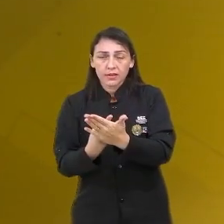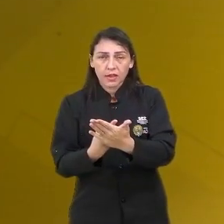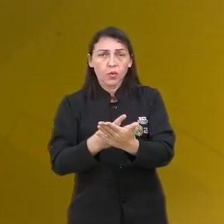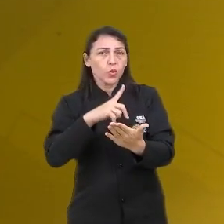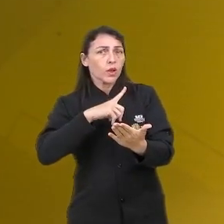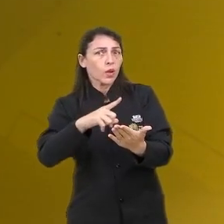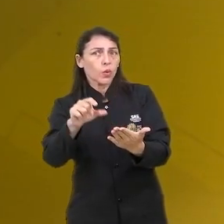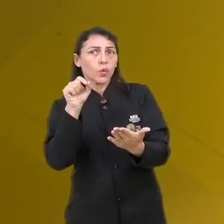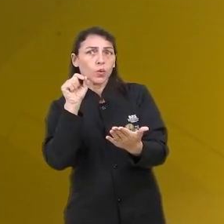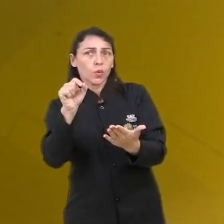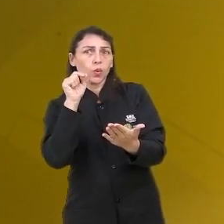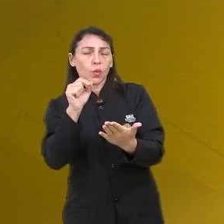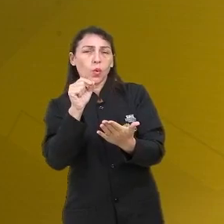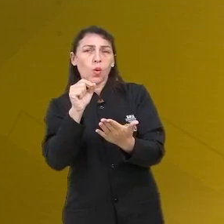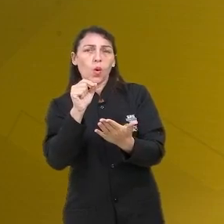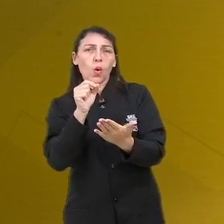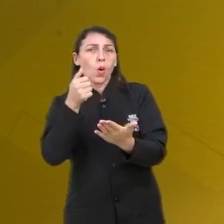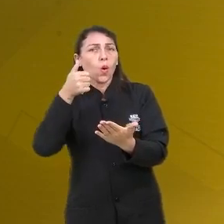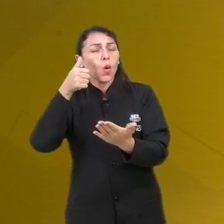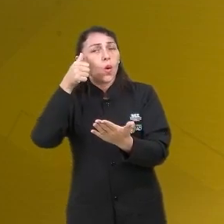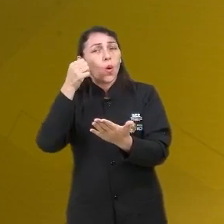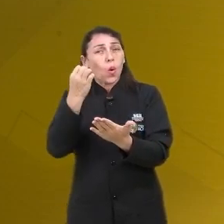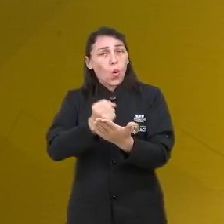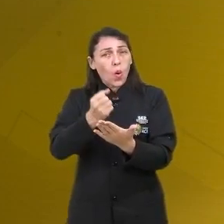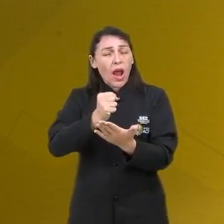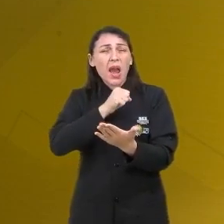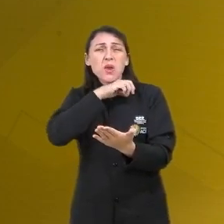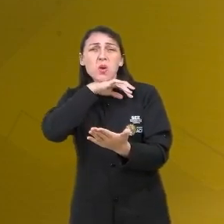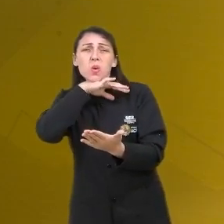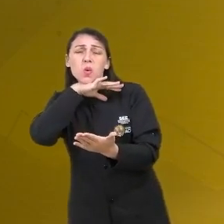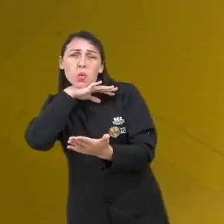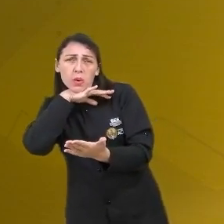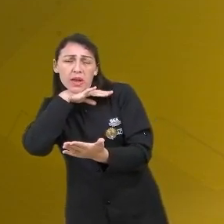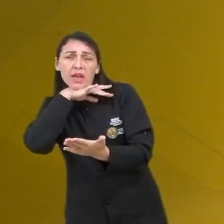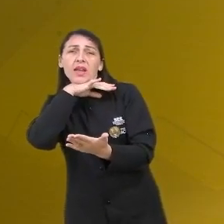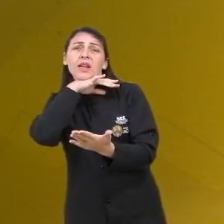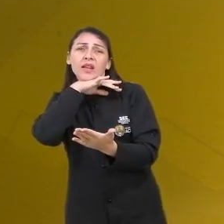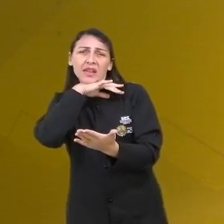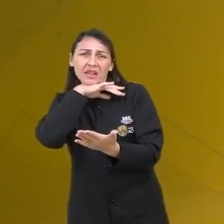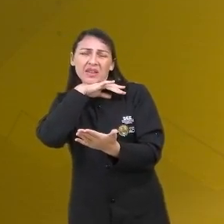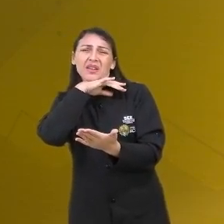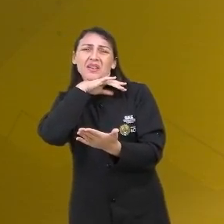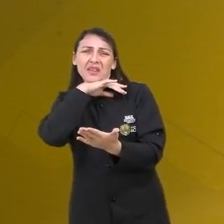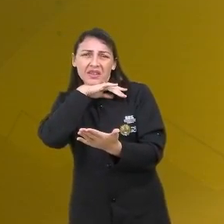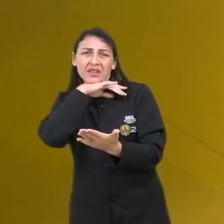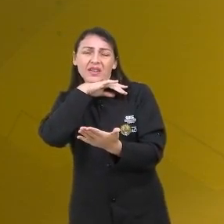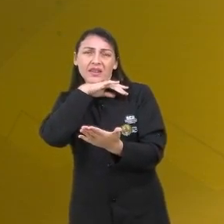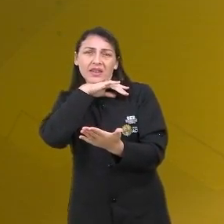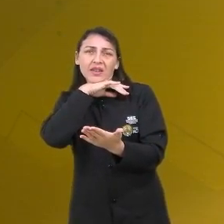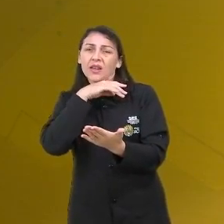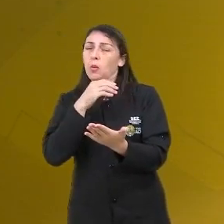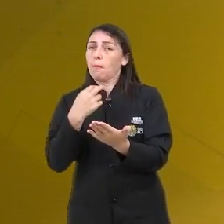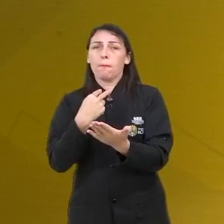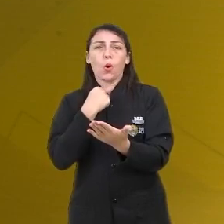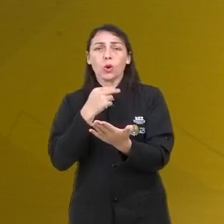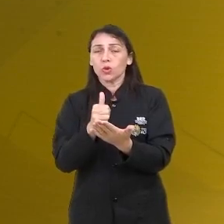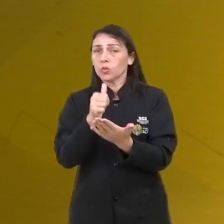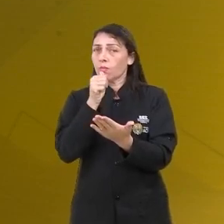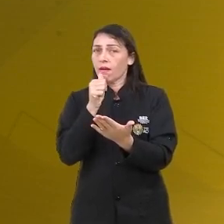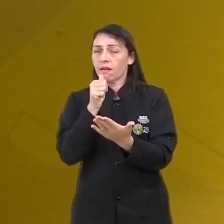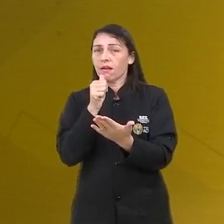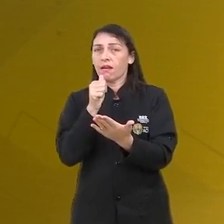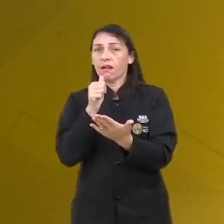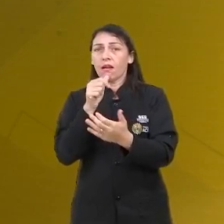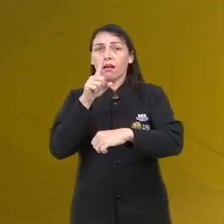tenho o quê? Um leite ruim, um leite que não presta, um leite azedo, um leite vencido.